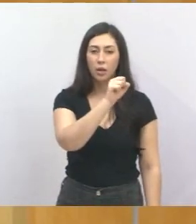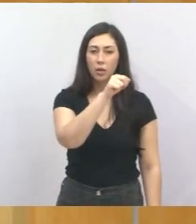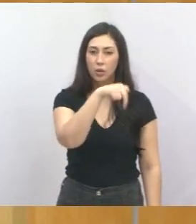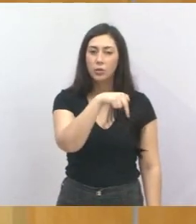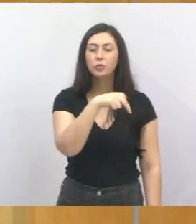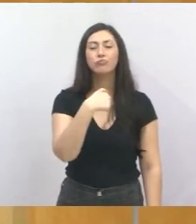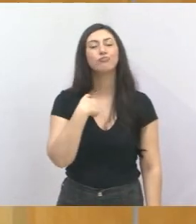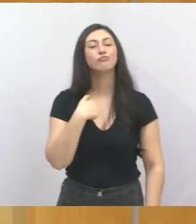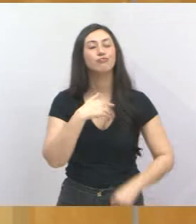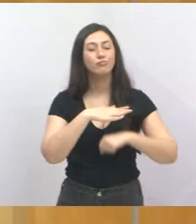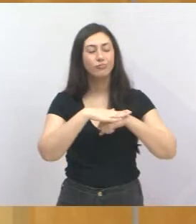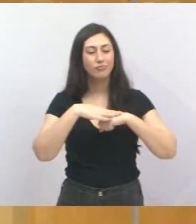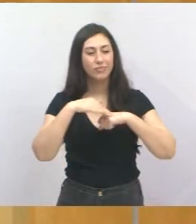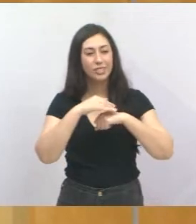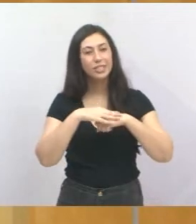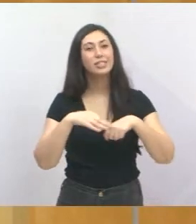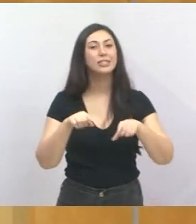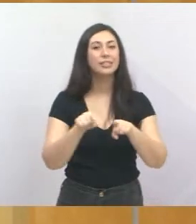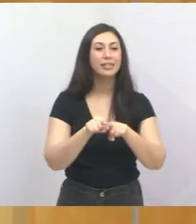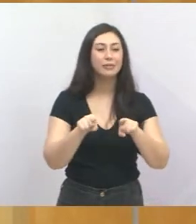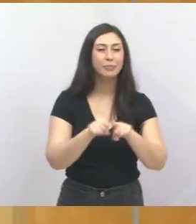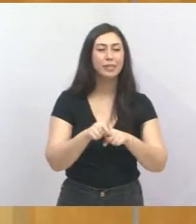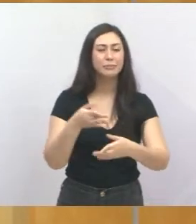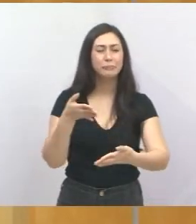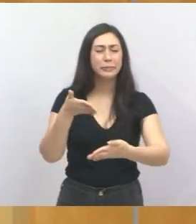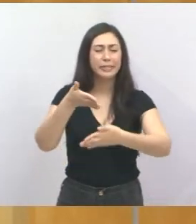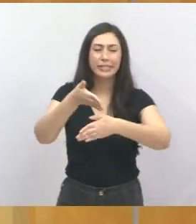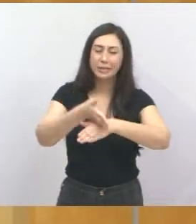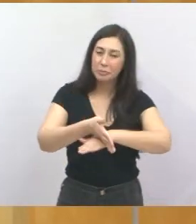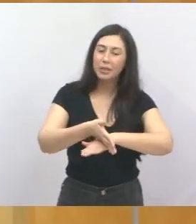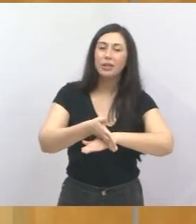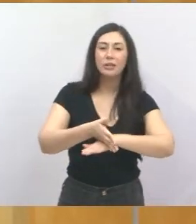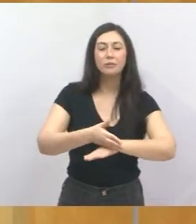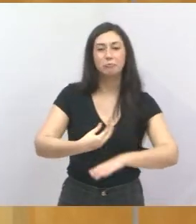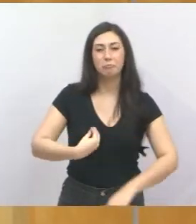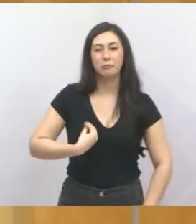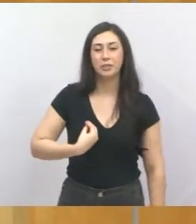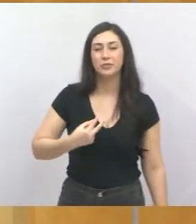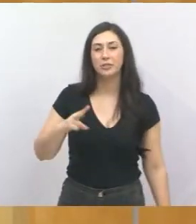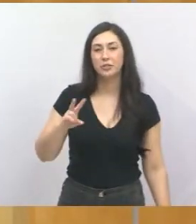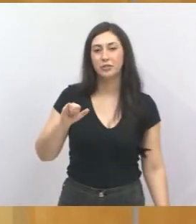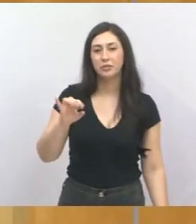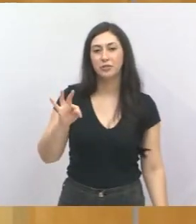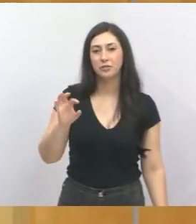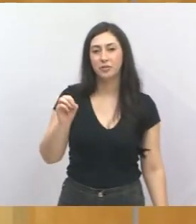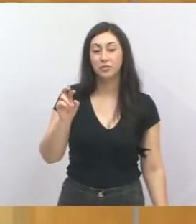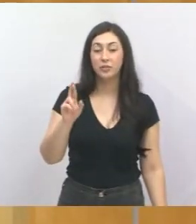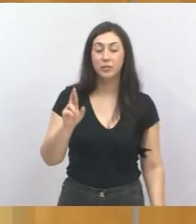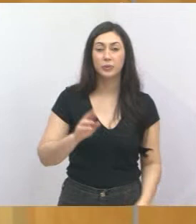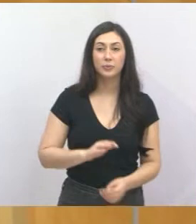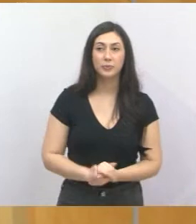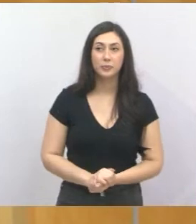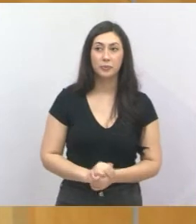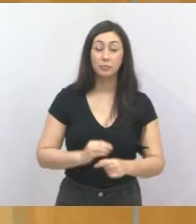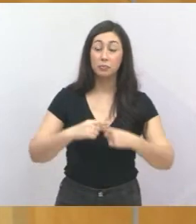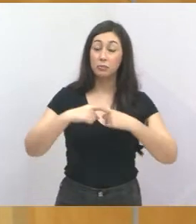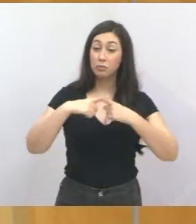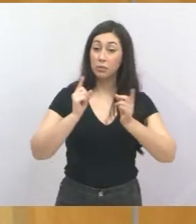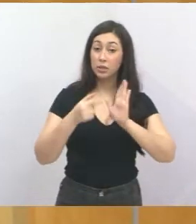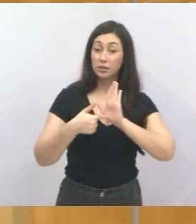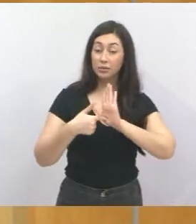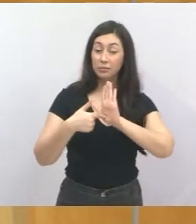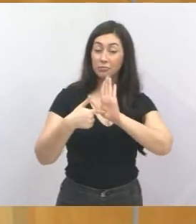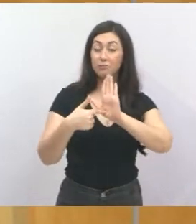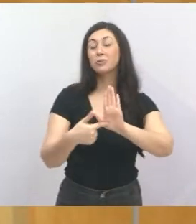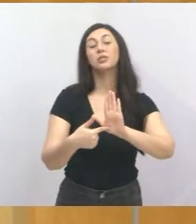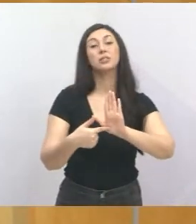carinho grande e que fizeram parte da vida do seu Vitor, mas ele demonstrava nesse